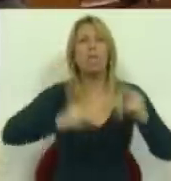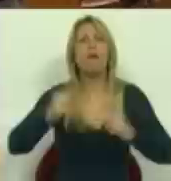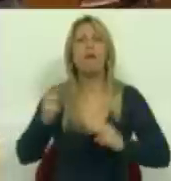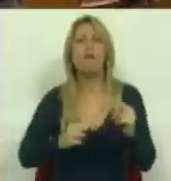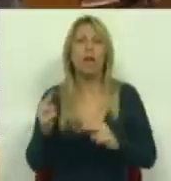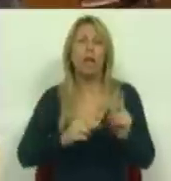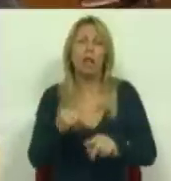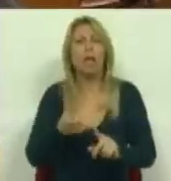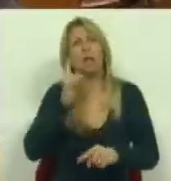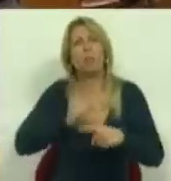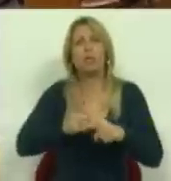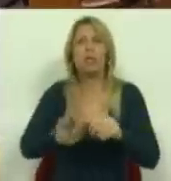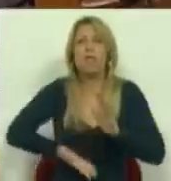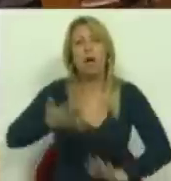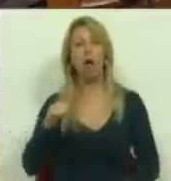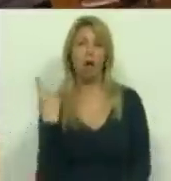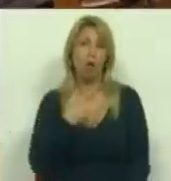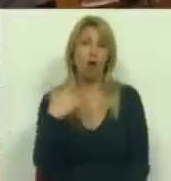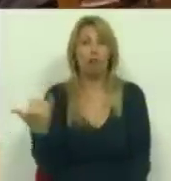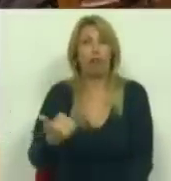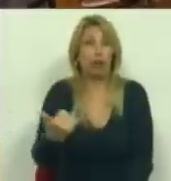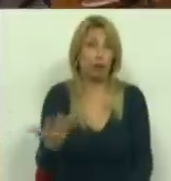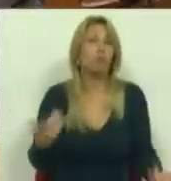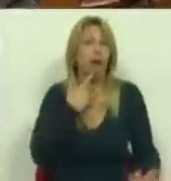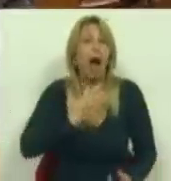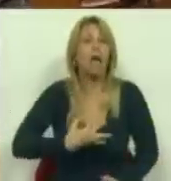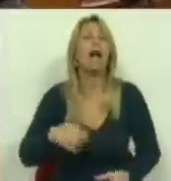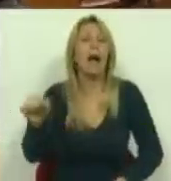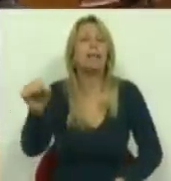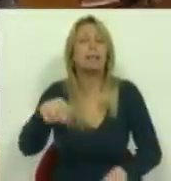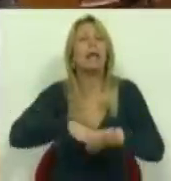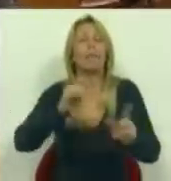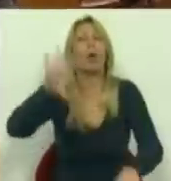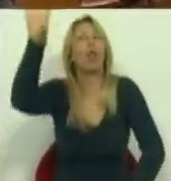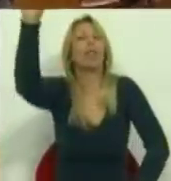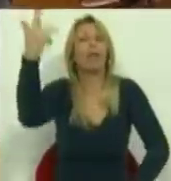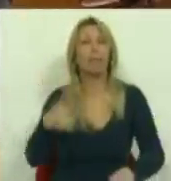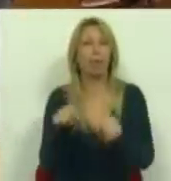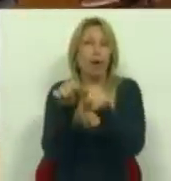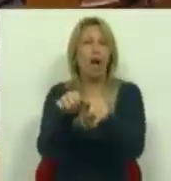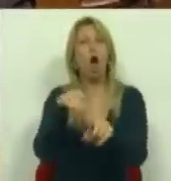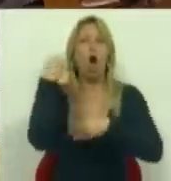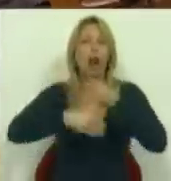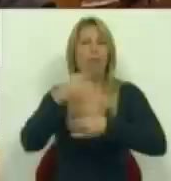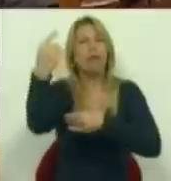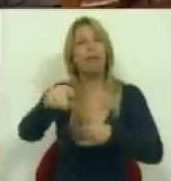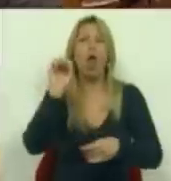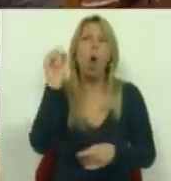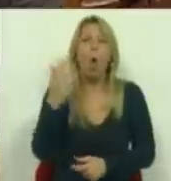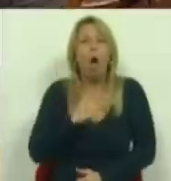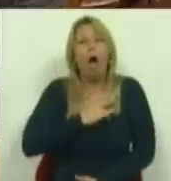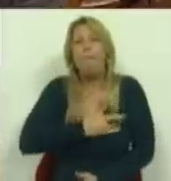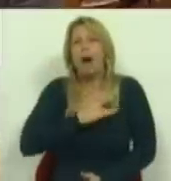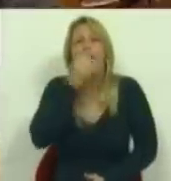que acreditamos que é por causa do clima ameno da Holanda ou de uma paixão antiga por tulipas. Mas para sermos